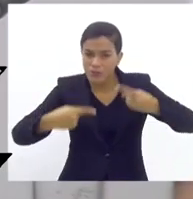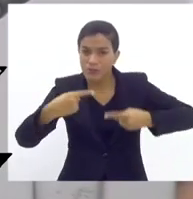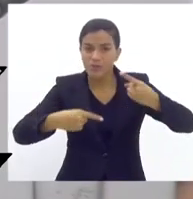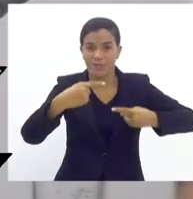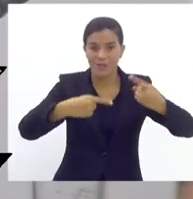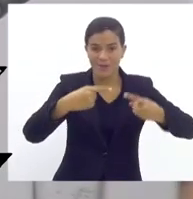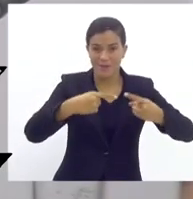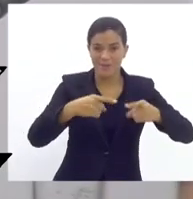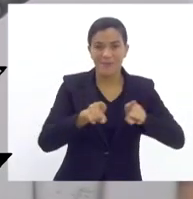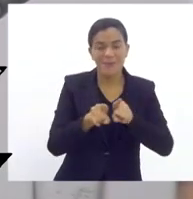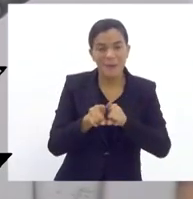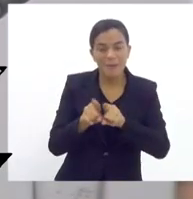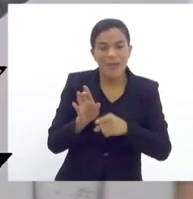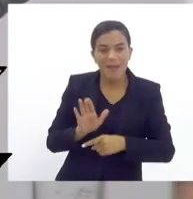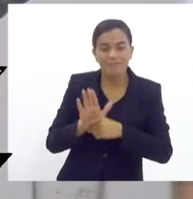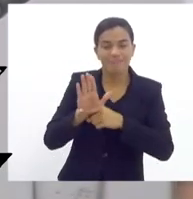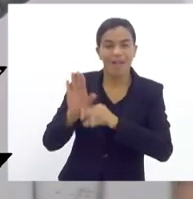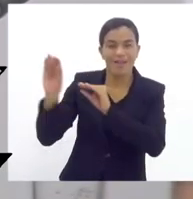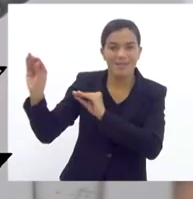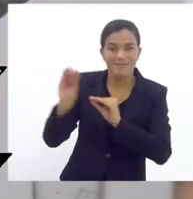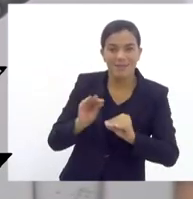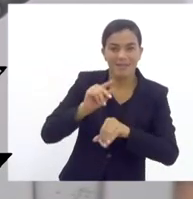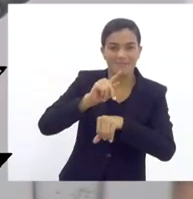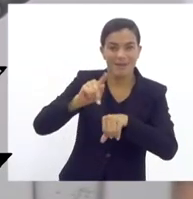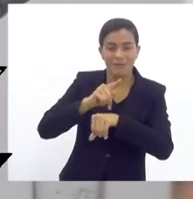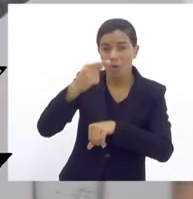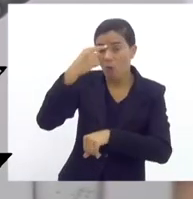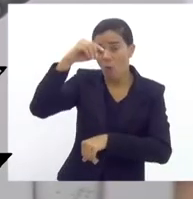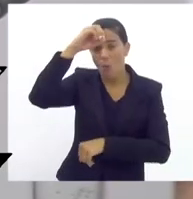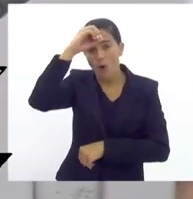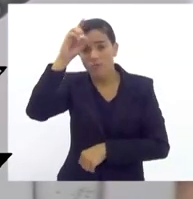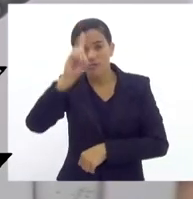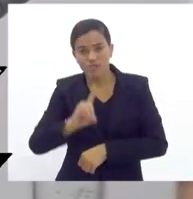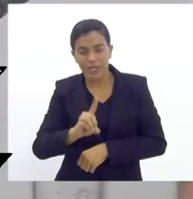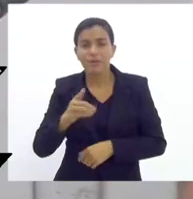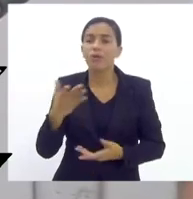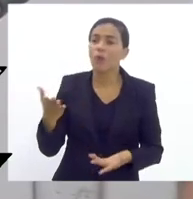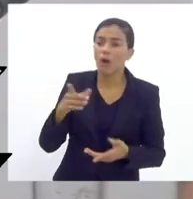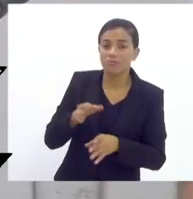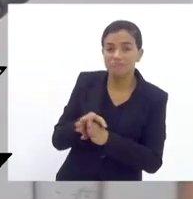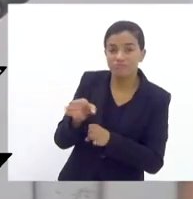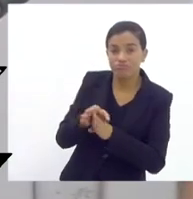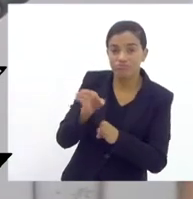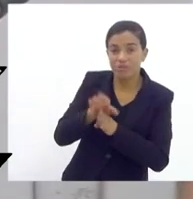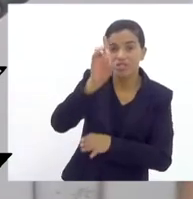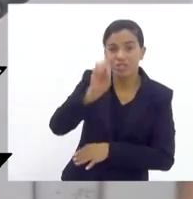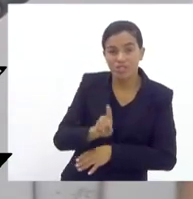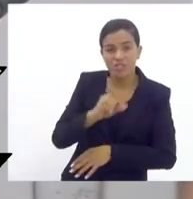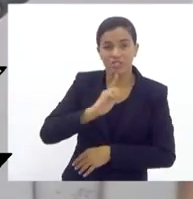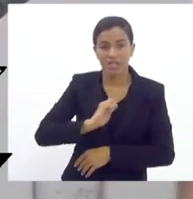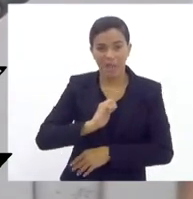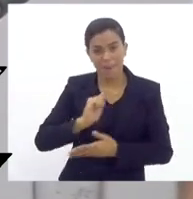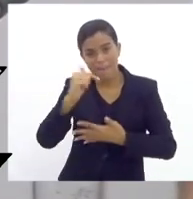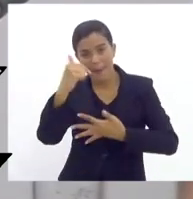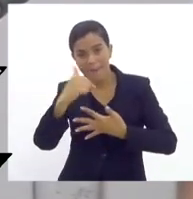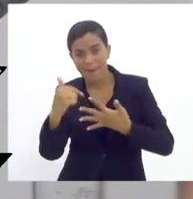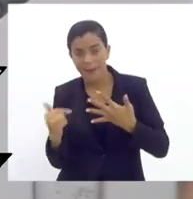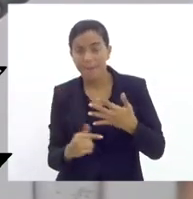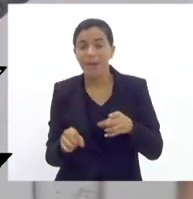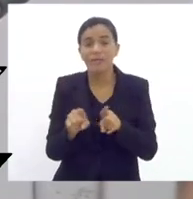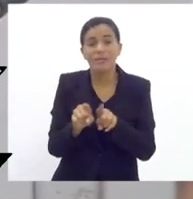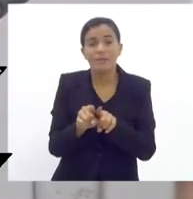fazer esses Imigrante que não sabem seus direitos poder saber qual direitos que você tem e até onde também